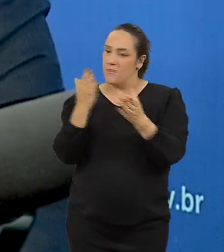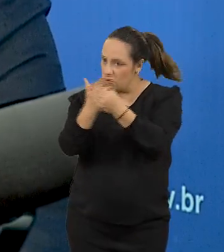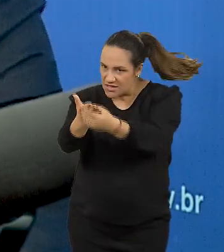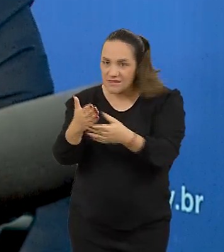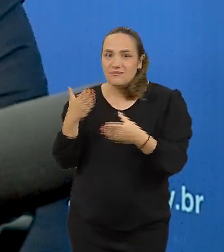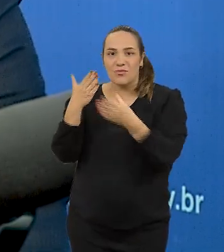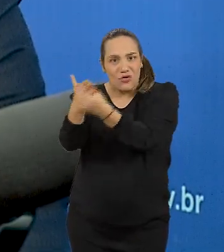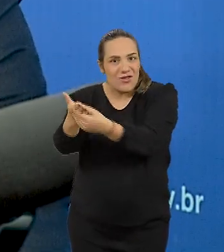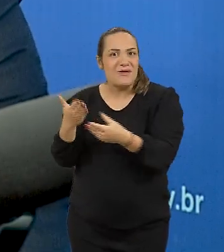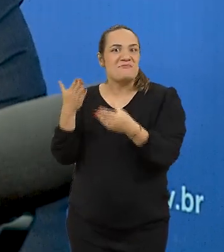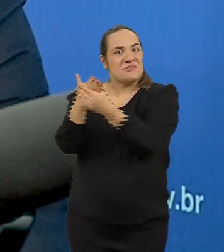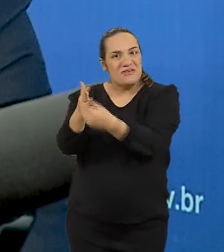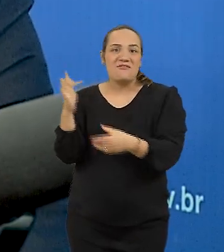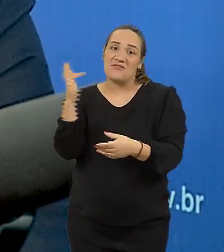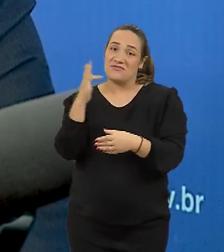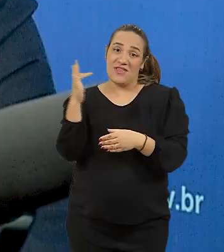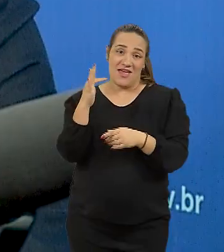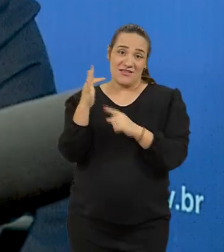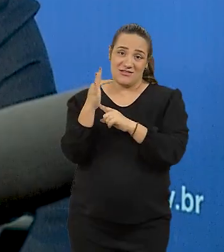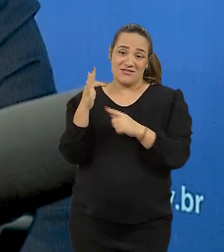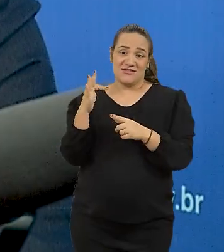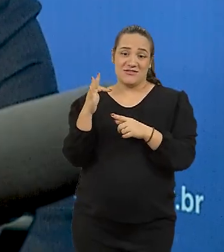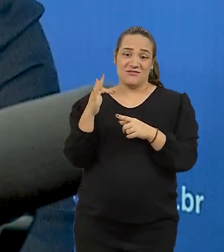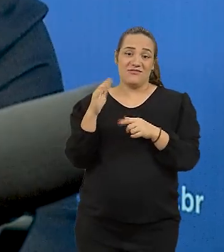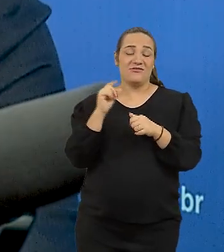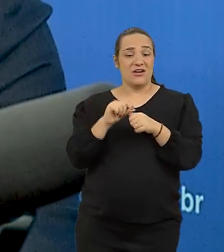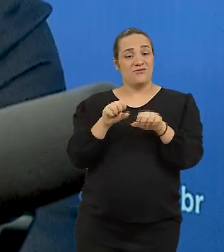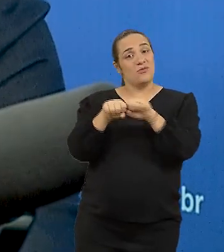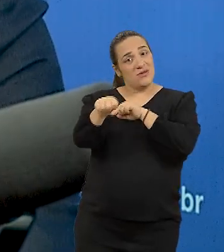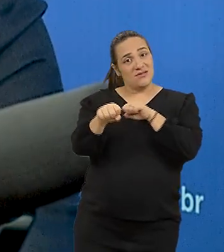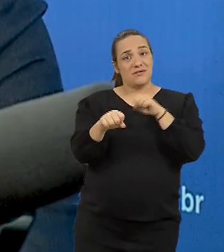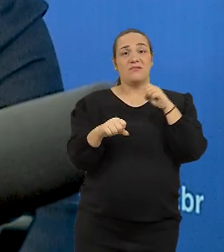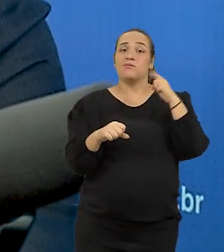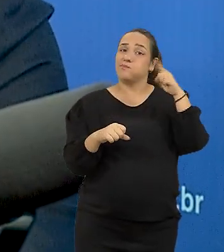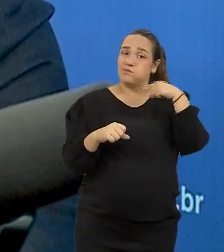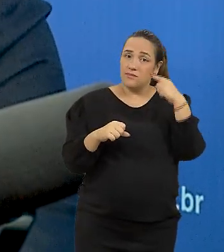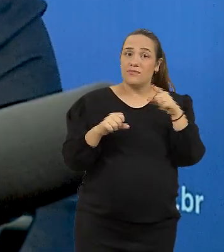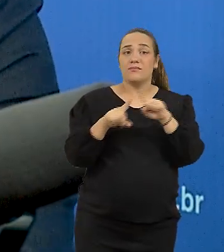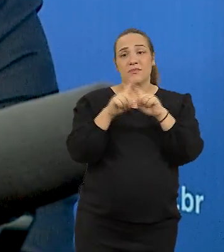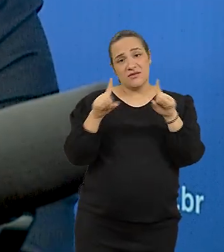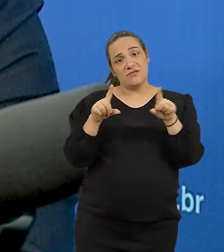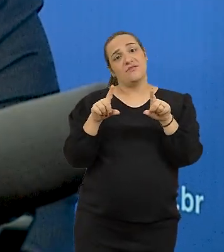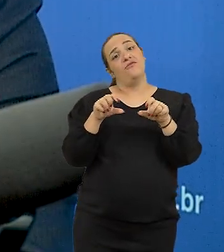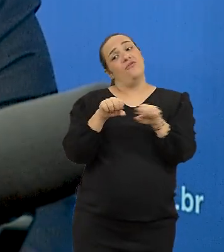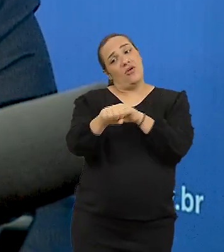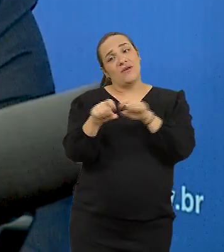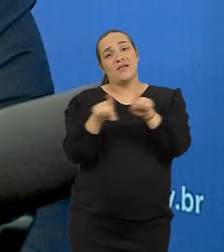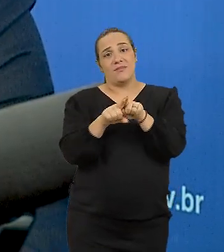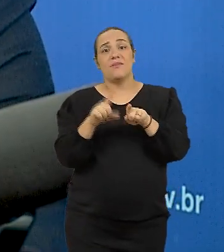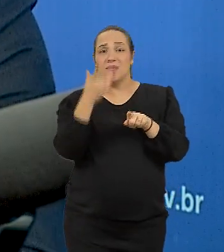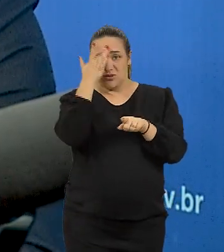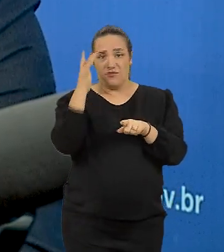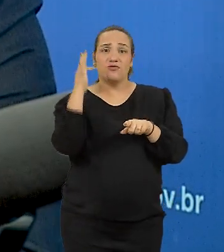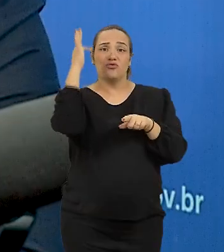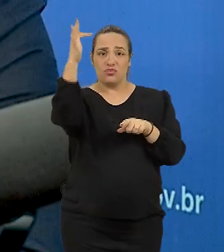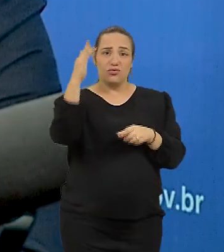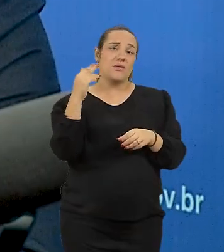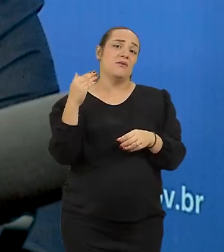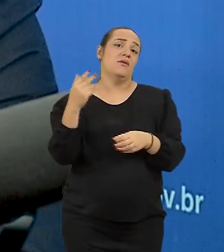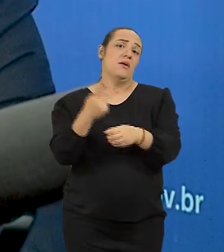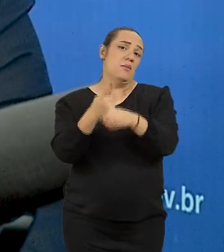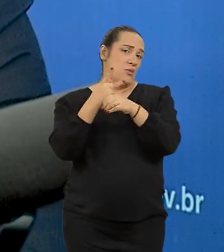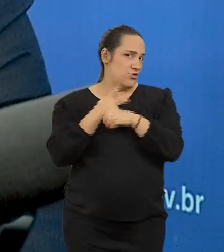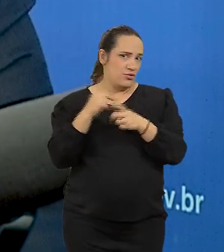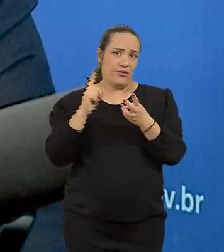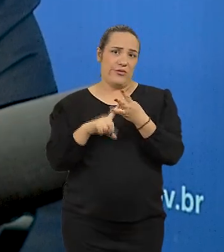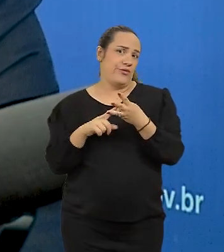conduzir, né? E a faculdade, ela forma não só o advogado, ela vai formar o juiz, o promotor, né? Todos